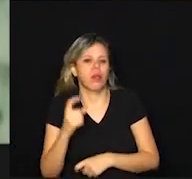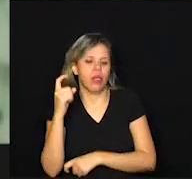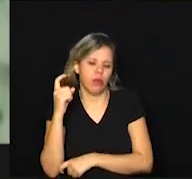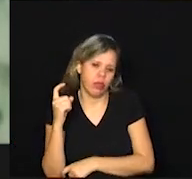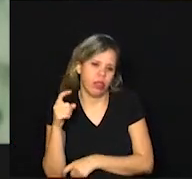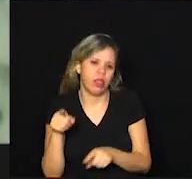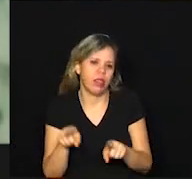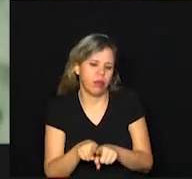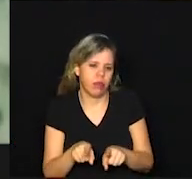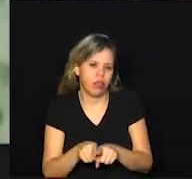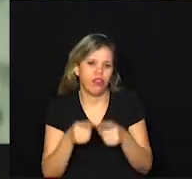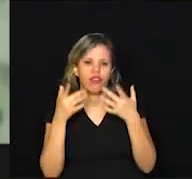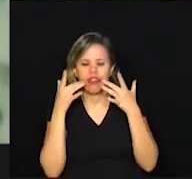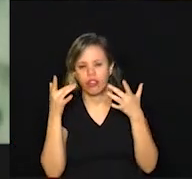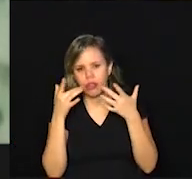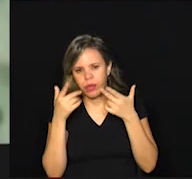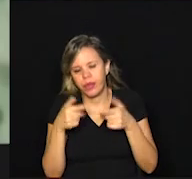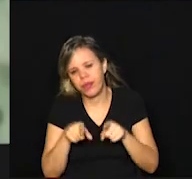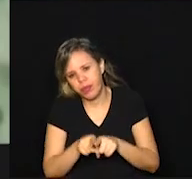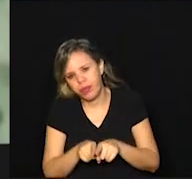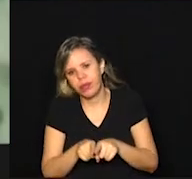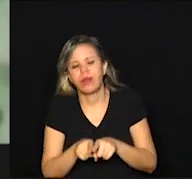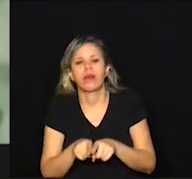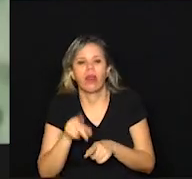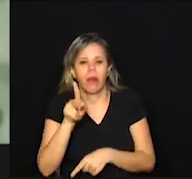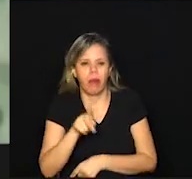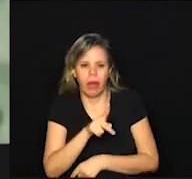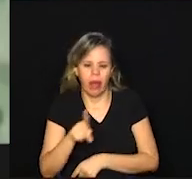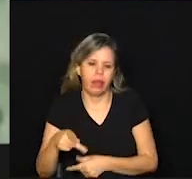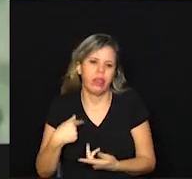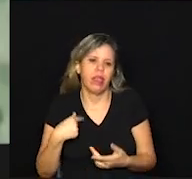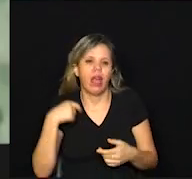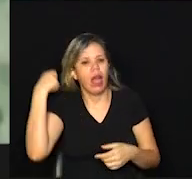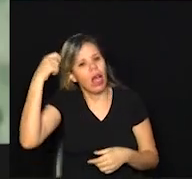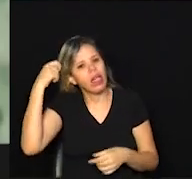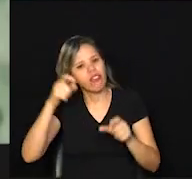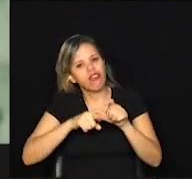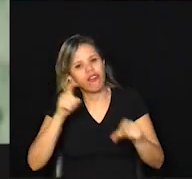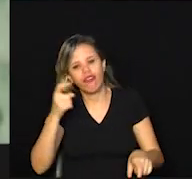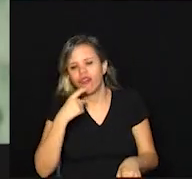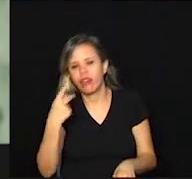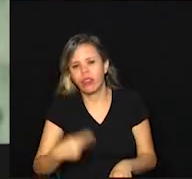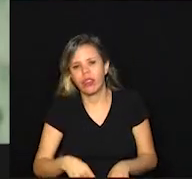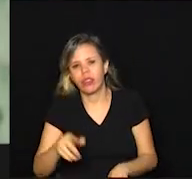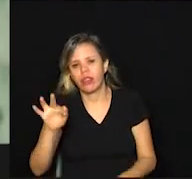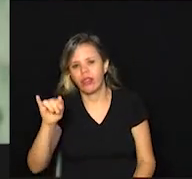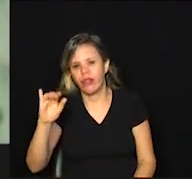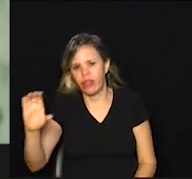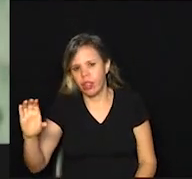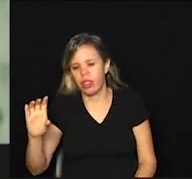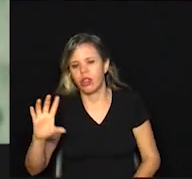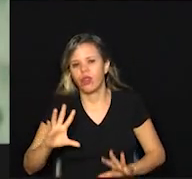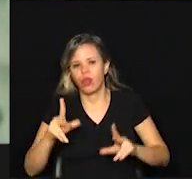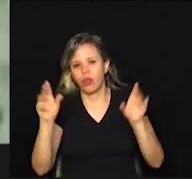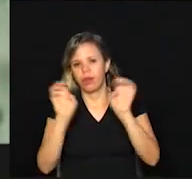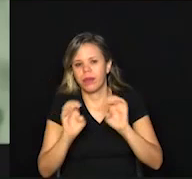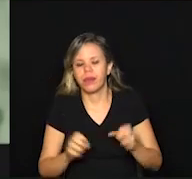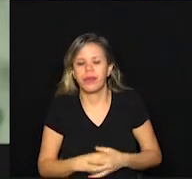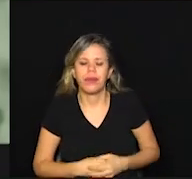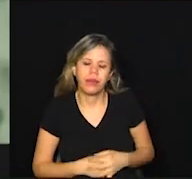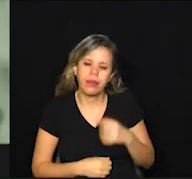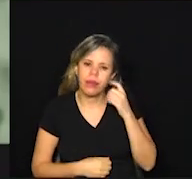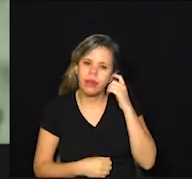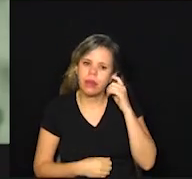tem um teatro o espaço que poderia estar fazendo lá eles para artistas Independentes em Campinas através do fique né que teria toda a estrutura